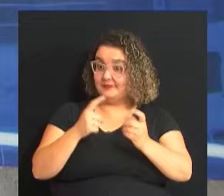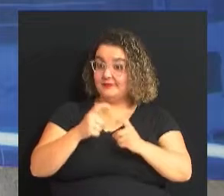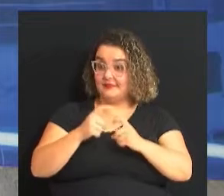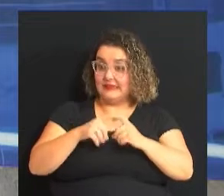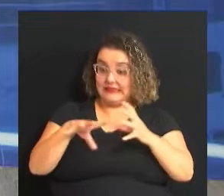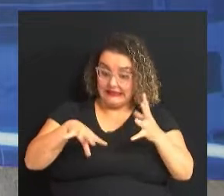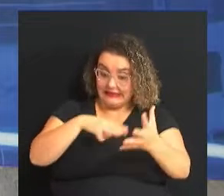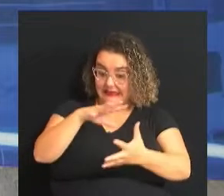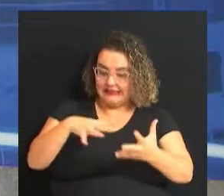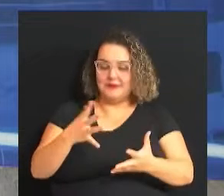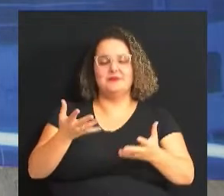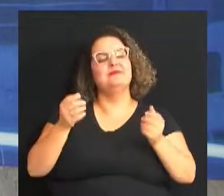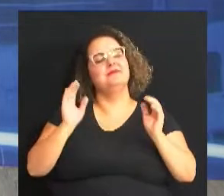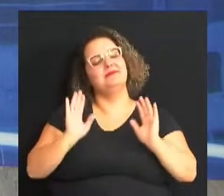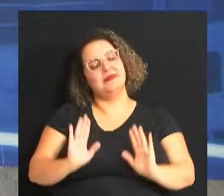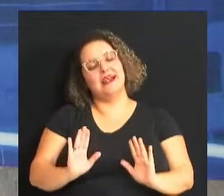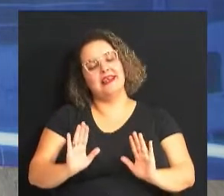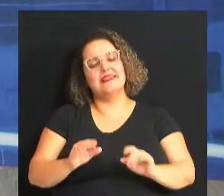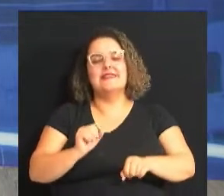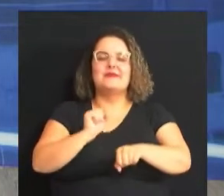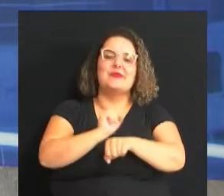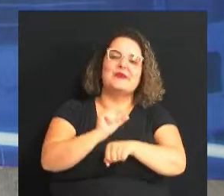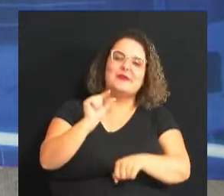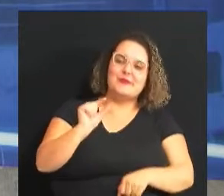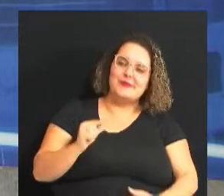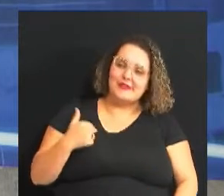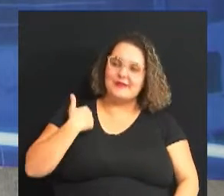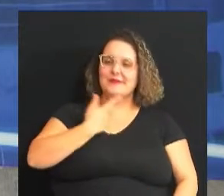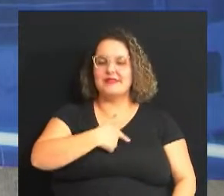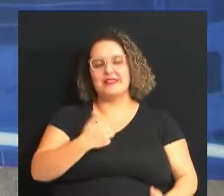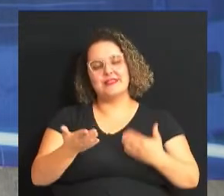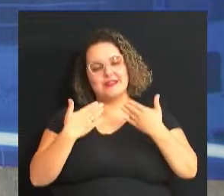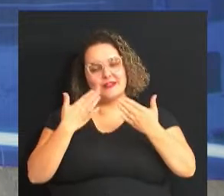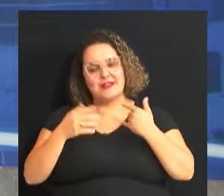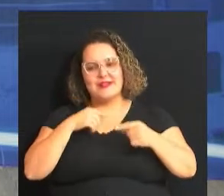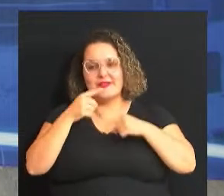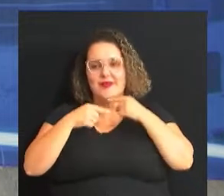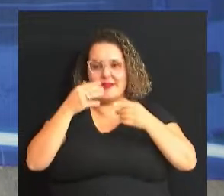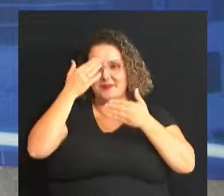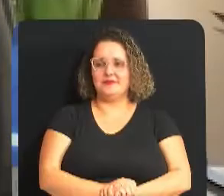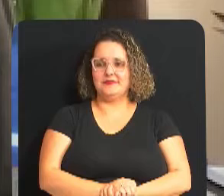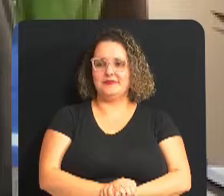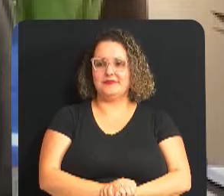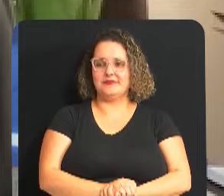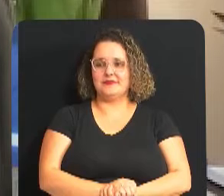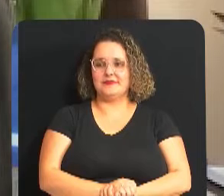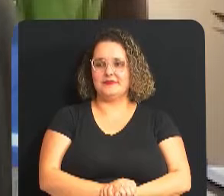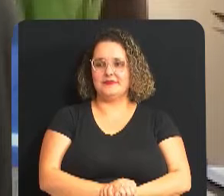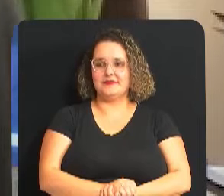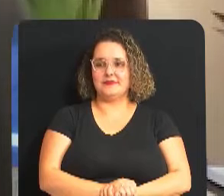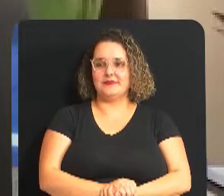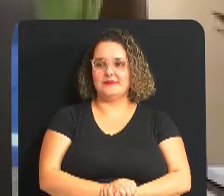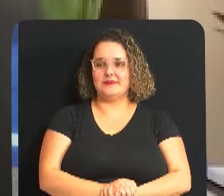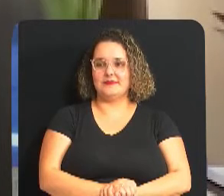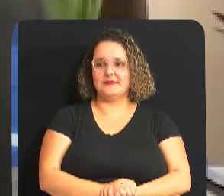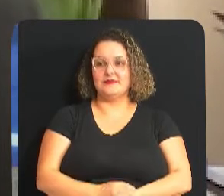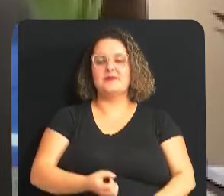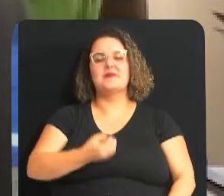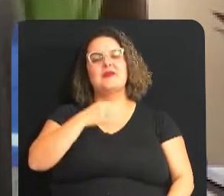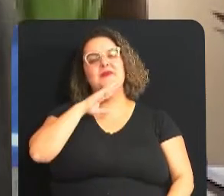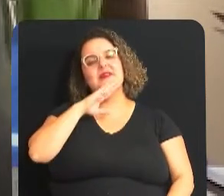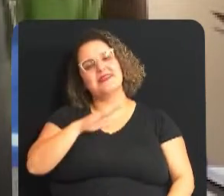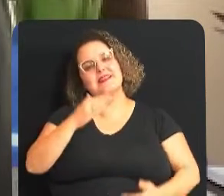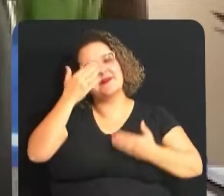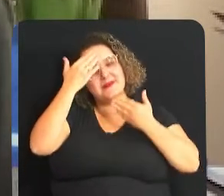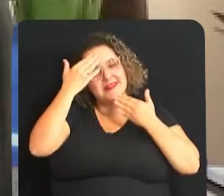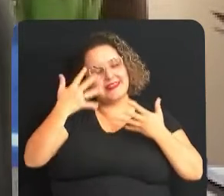mas o senhor fez questão aí de disponibilizar esse tempo só para falar com a gente. Muito obrigada. Boa tarde, obrigado pelo